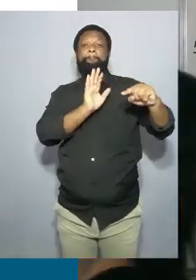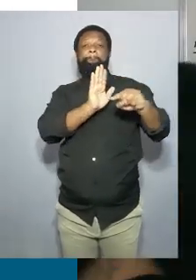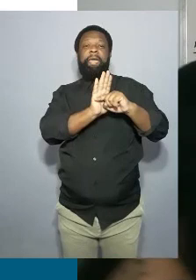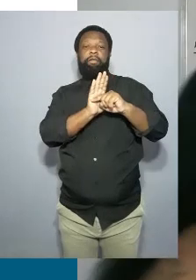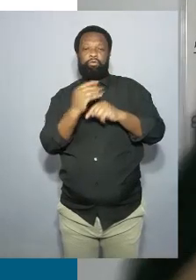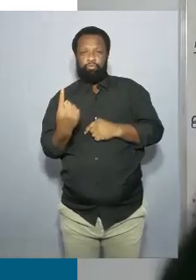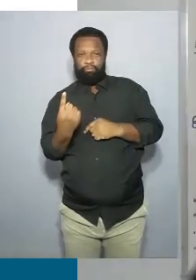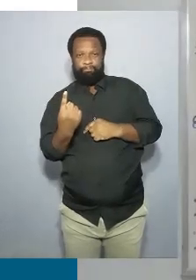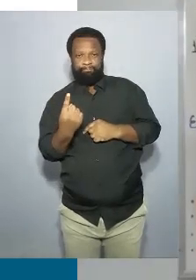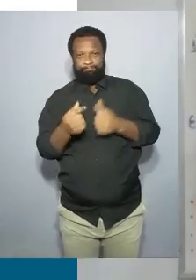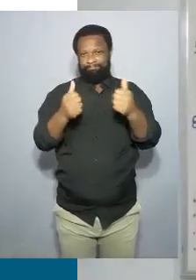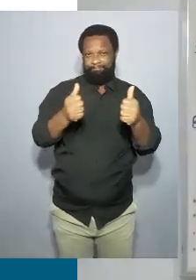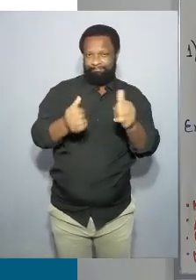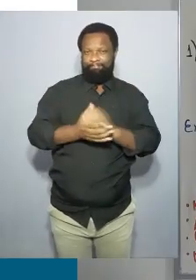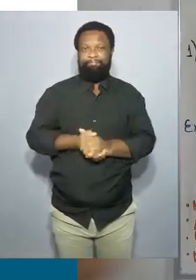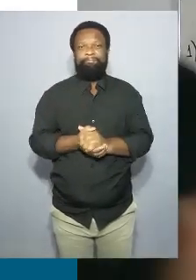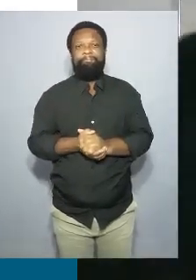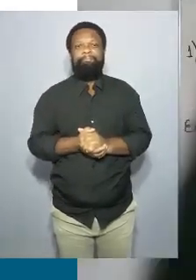Tudo bem, pessoal?